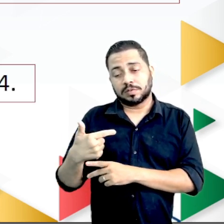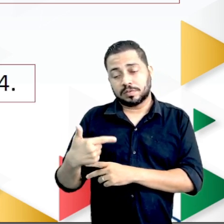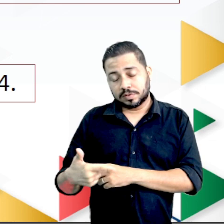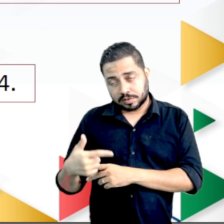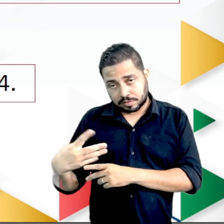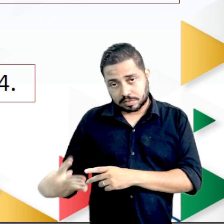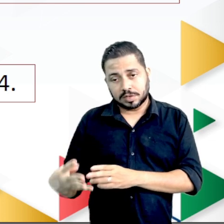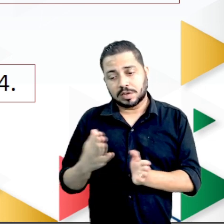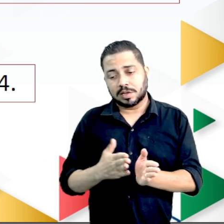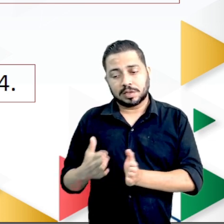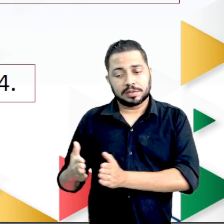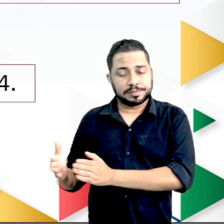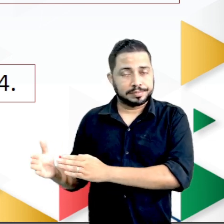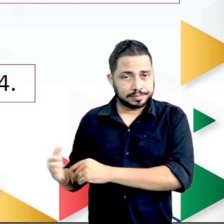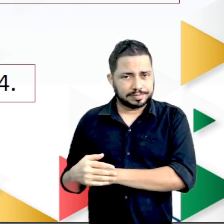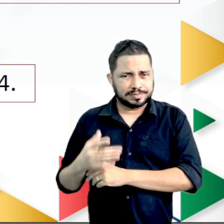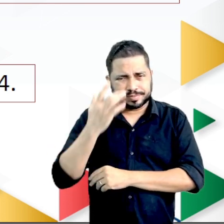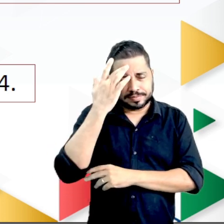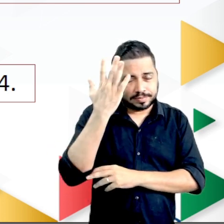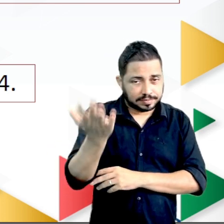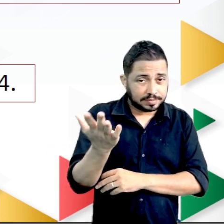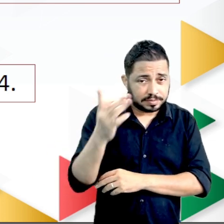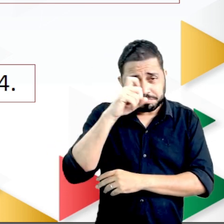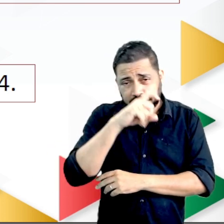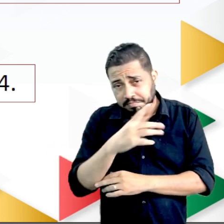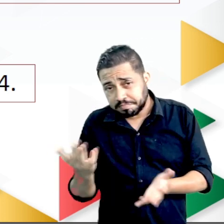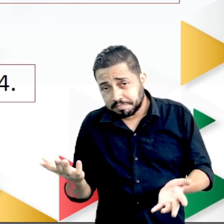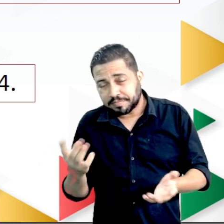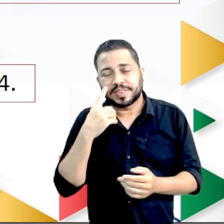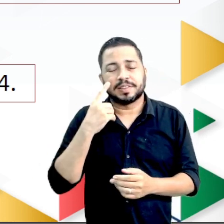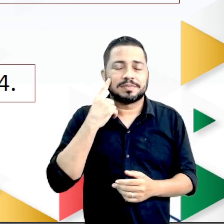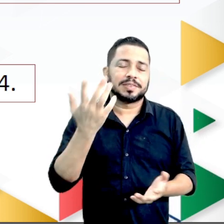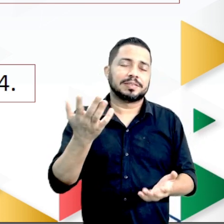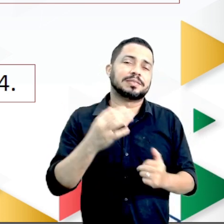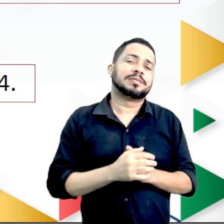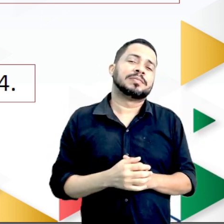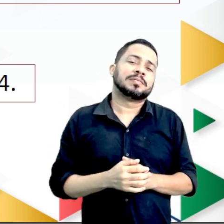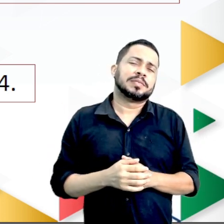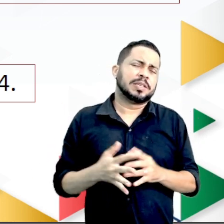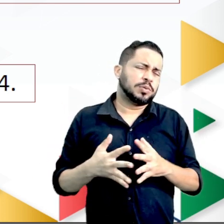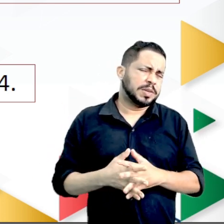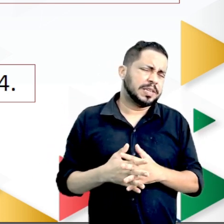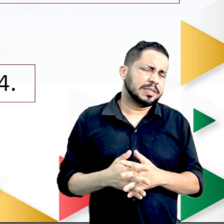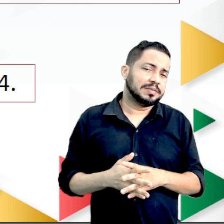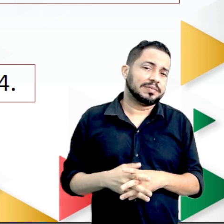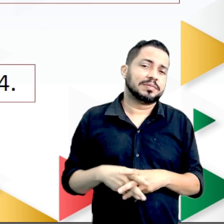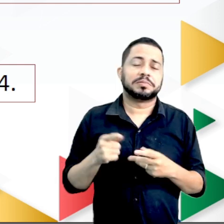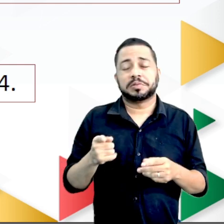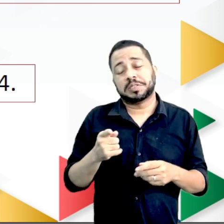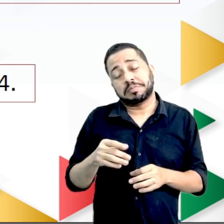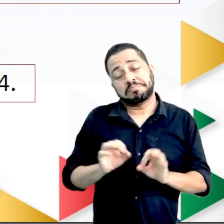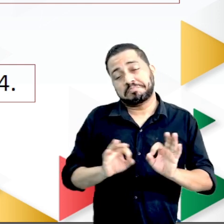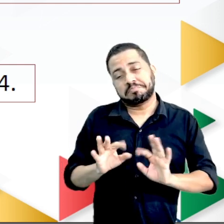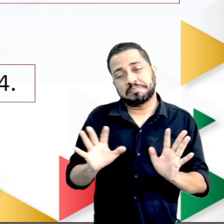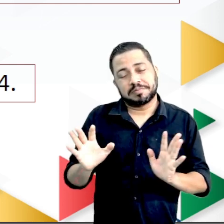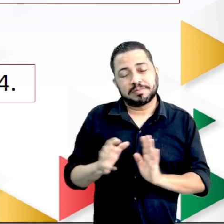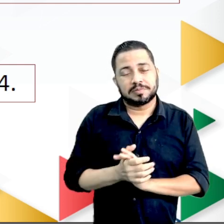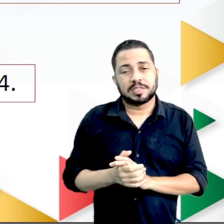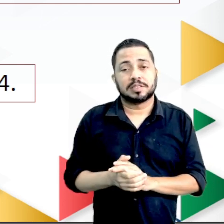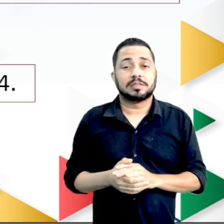a ordem crescente. Foi mais fácil ou foi mais difícil? Viu aí? É mais complicado? Você que vai nomear. Para